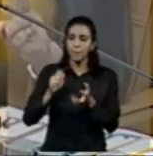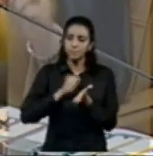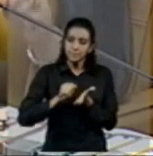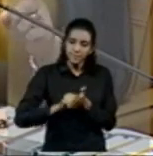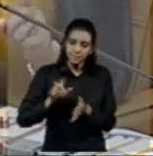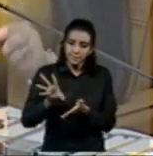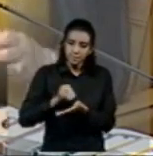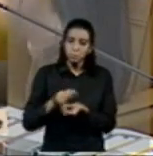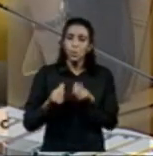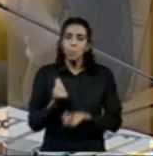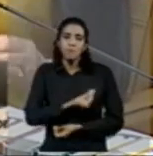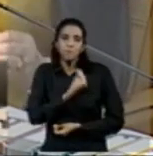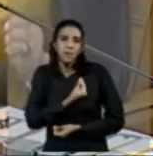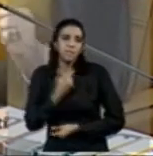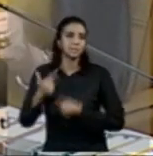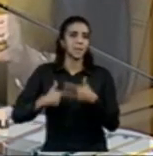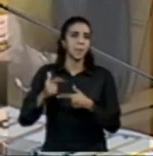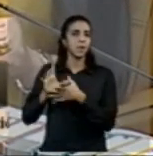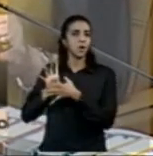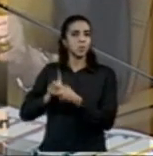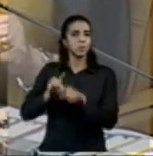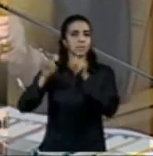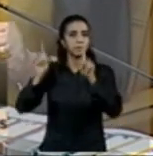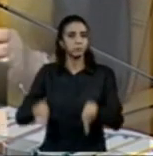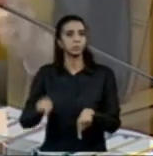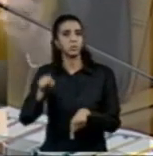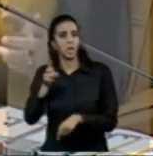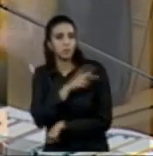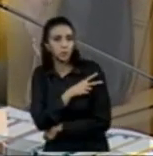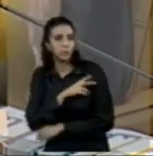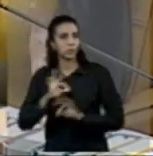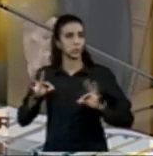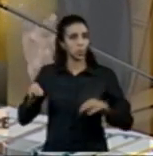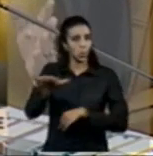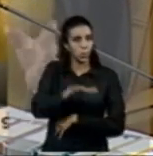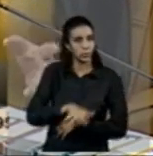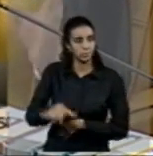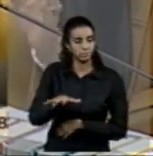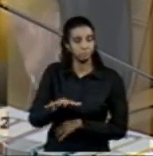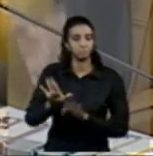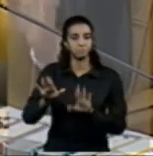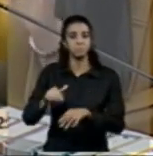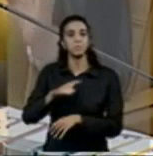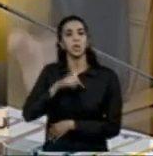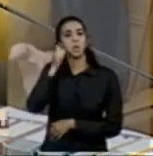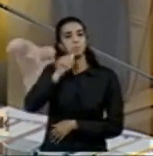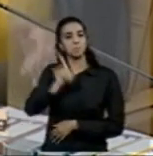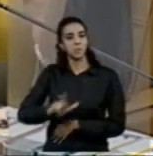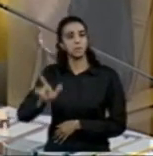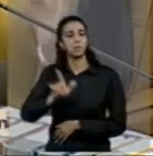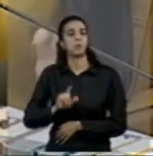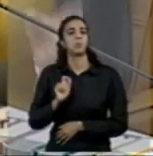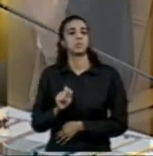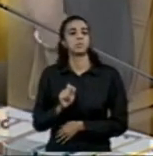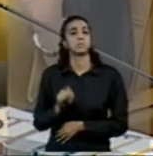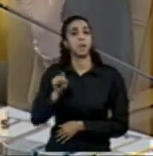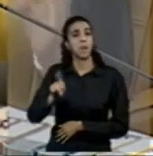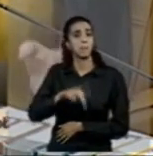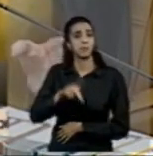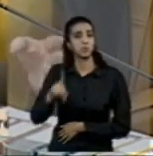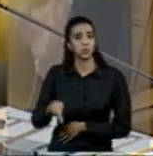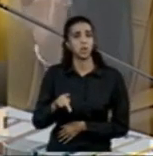de vida e trabalho dos sujeitos envolvidos. Volto a Paula Marcelino e Sávio Cavalcante,